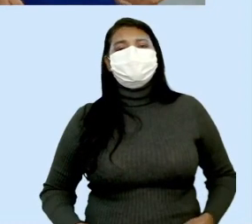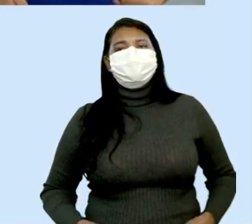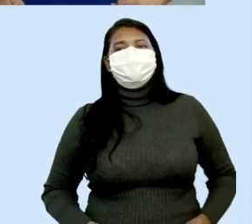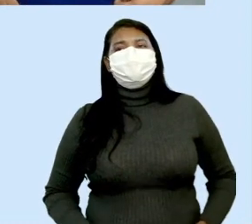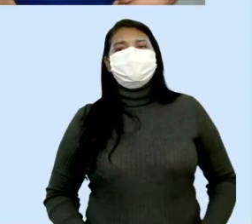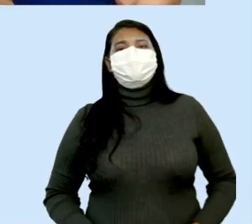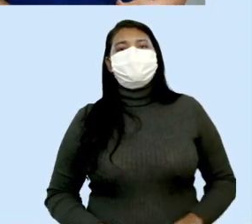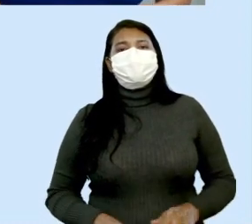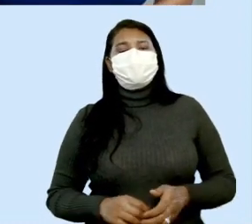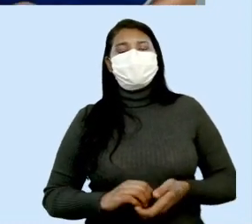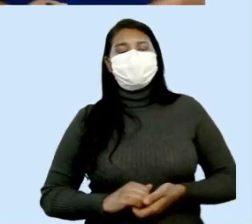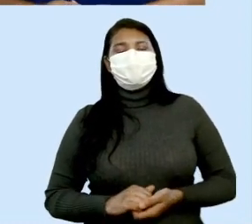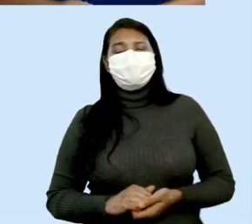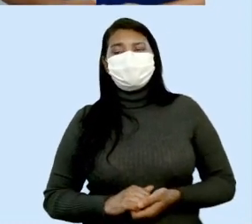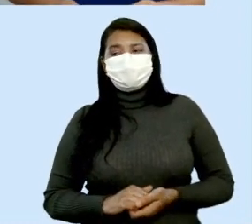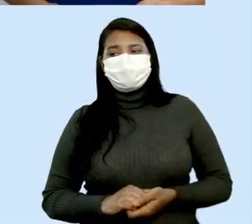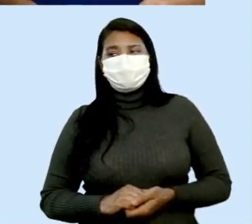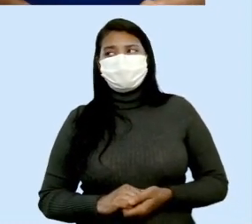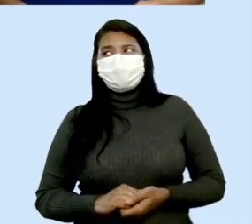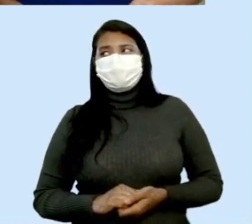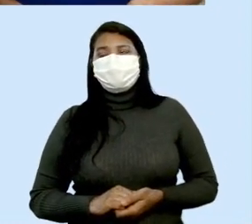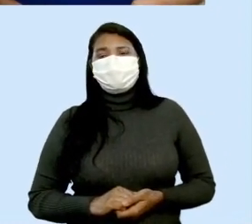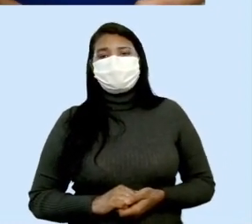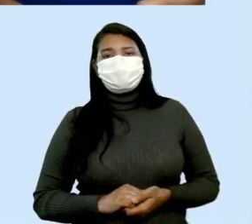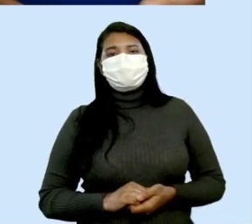das sentenças.